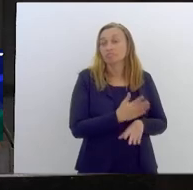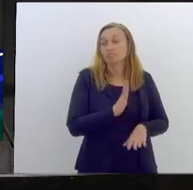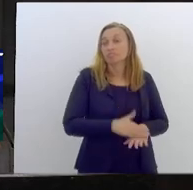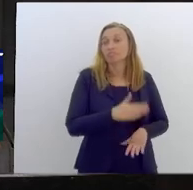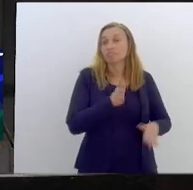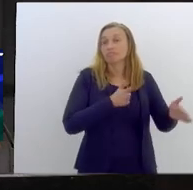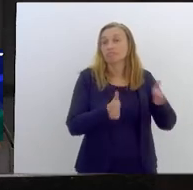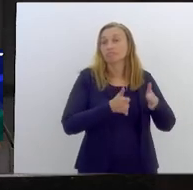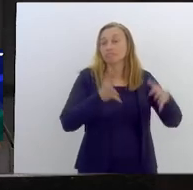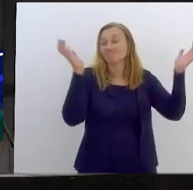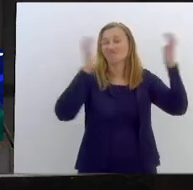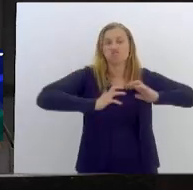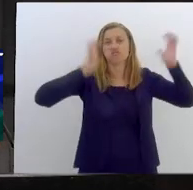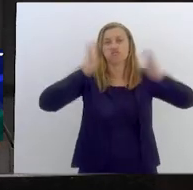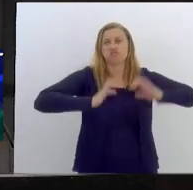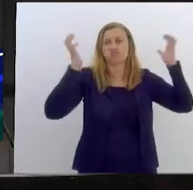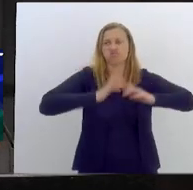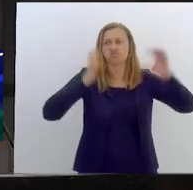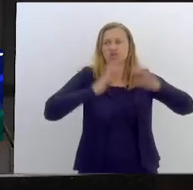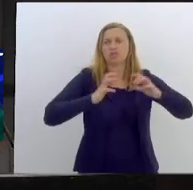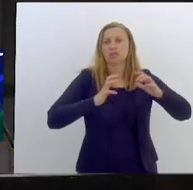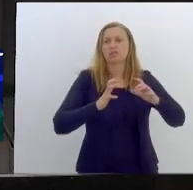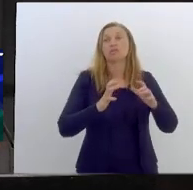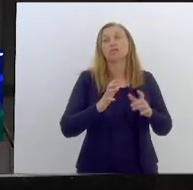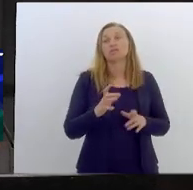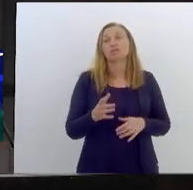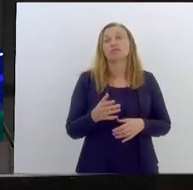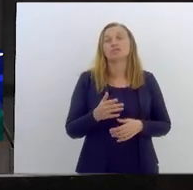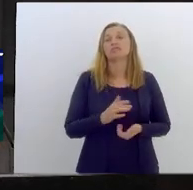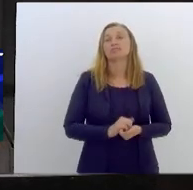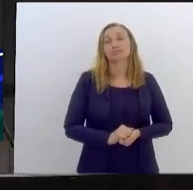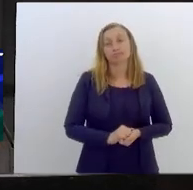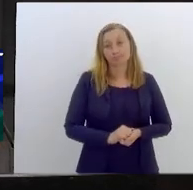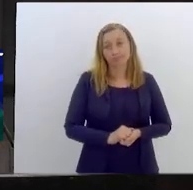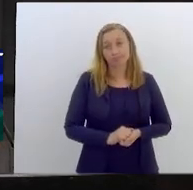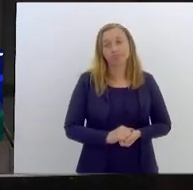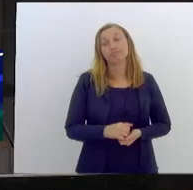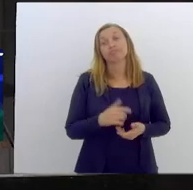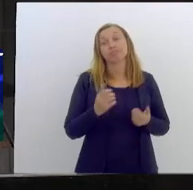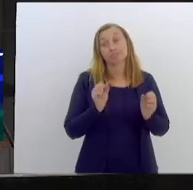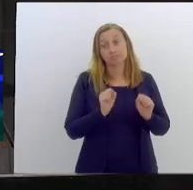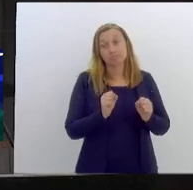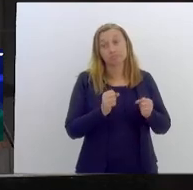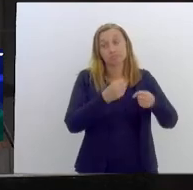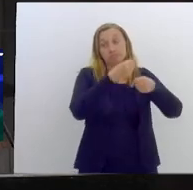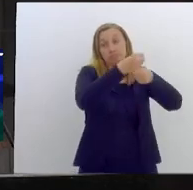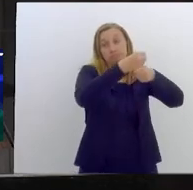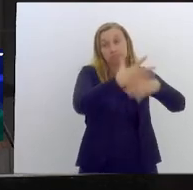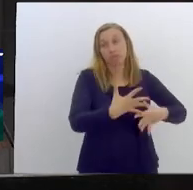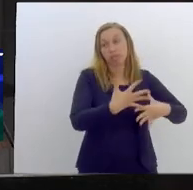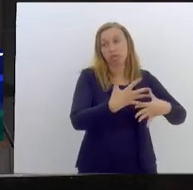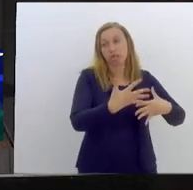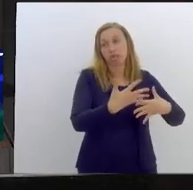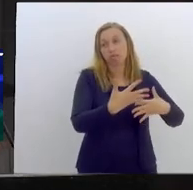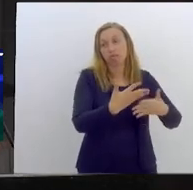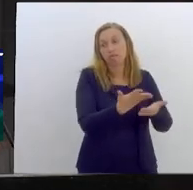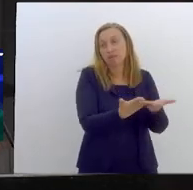período de chuva intensa que vem por aí e corre risco da nossa história ser